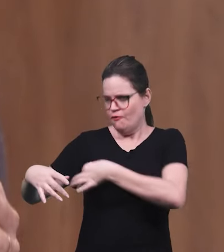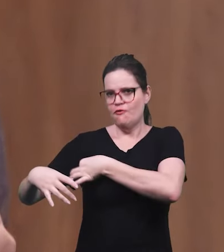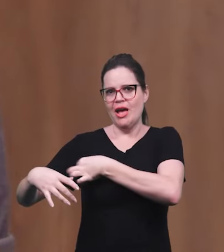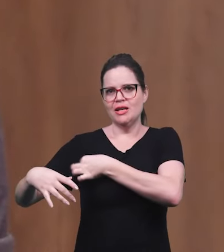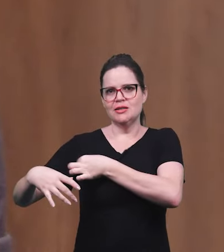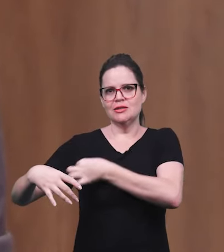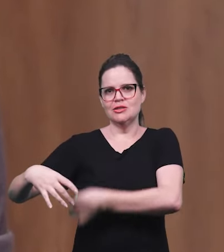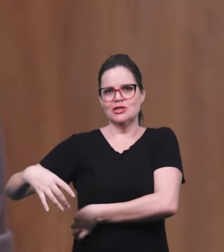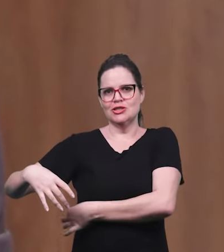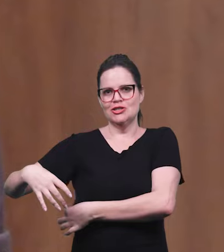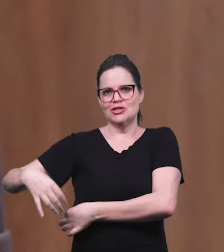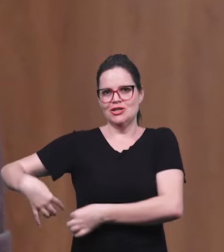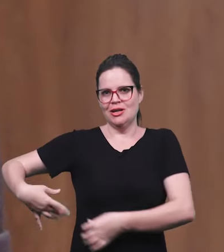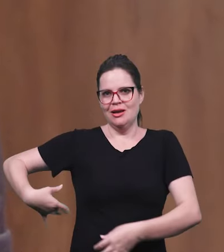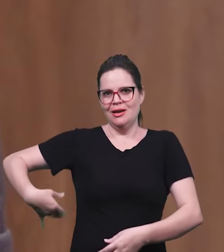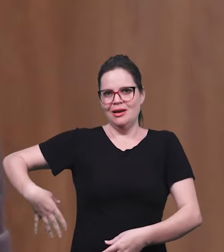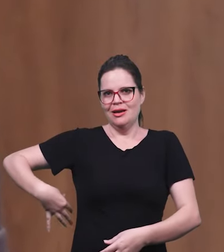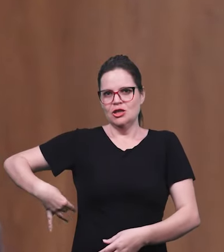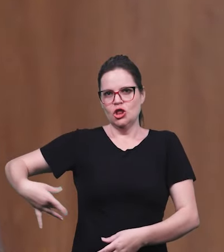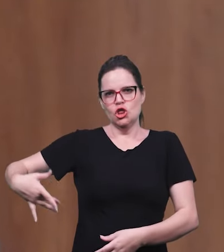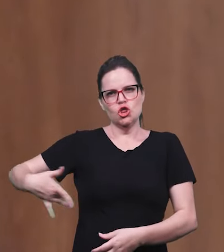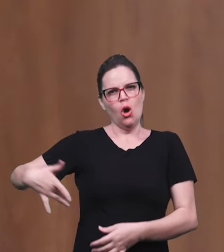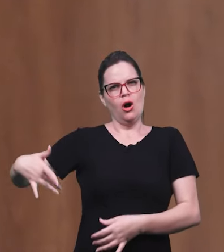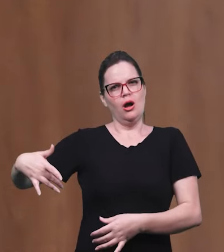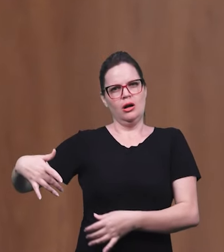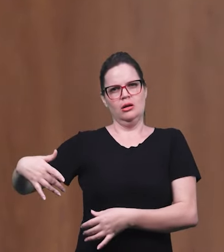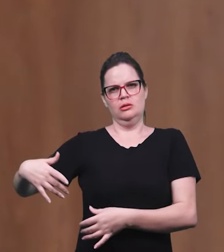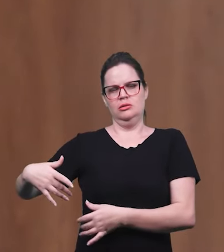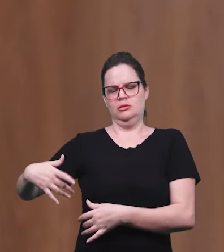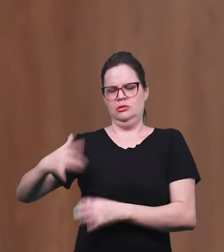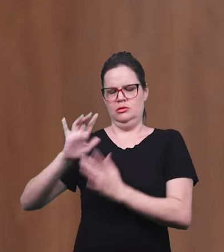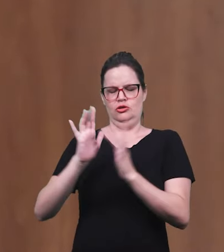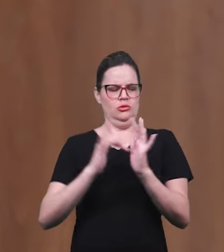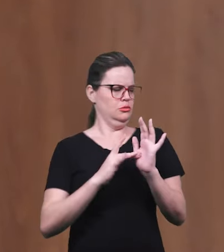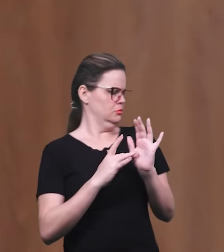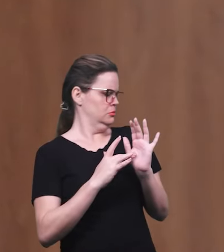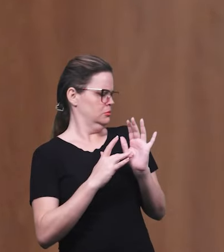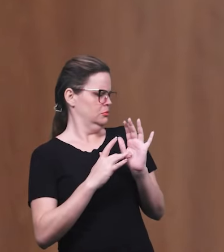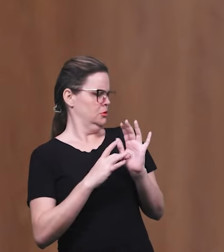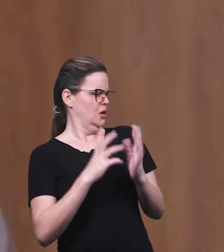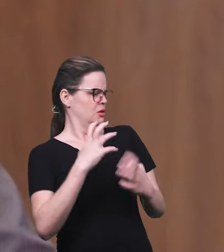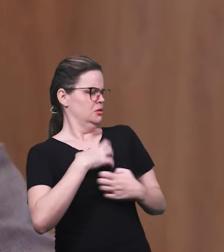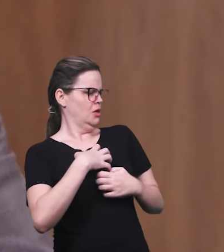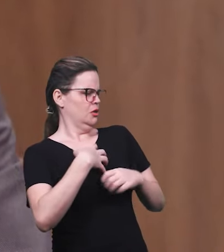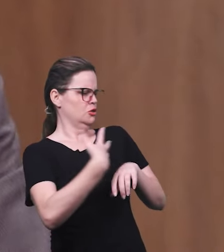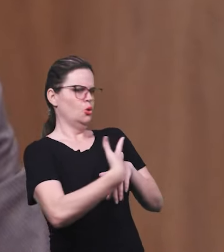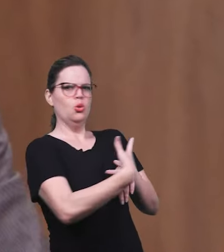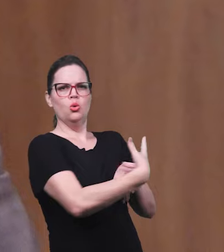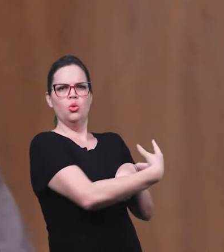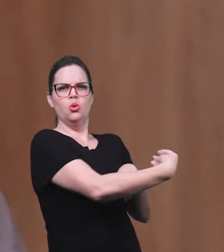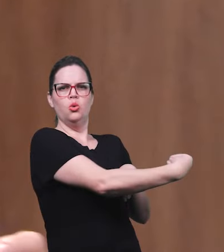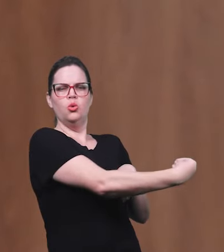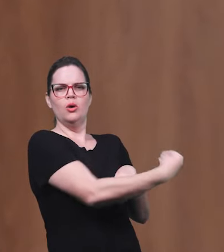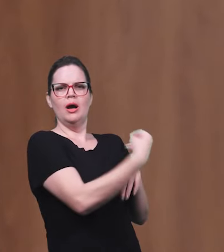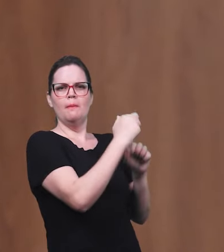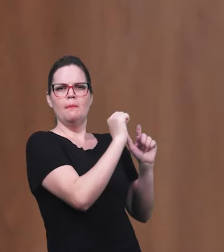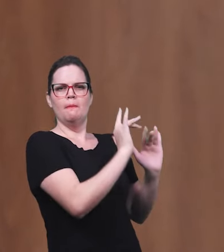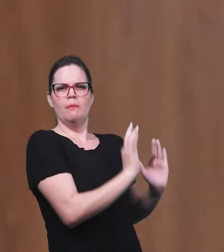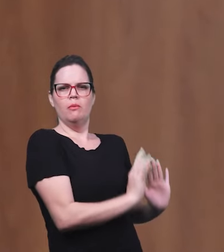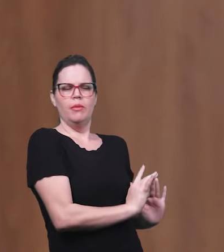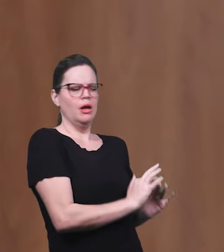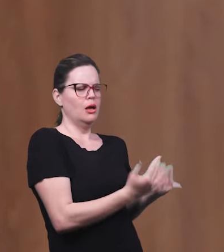de mim saiu virtude. Lá no original do grego, né, como já disse aqui o pastor Tiago no começo, a palavra